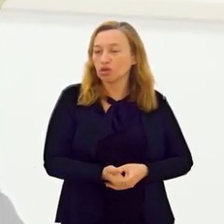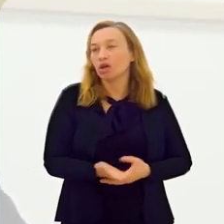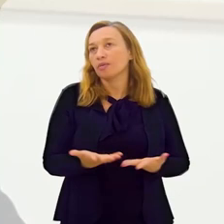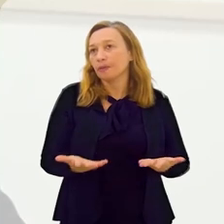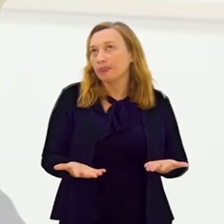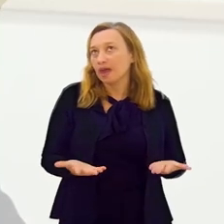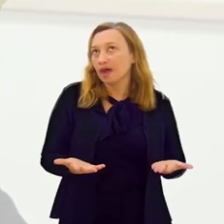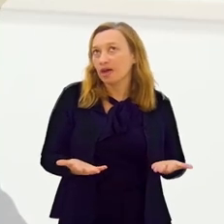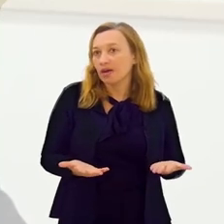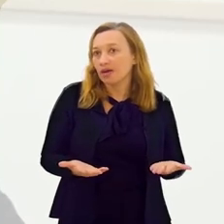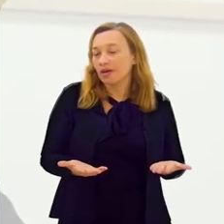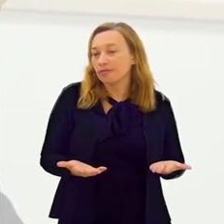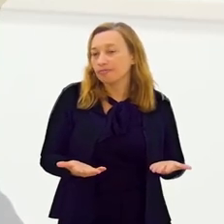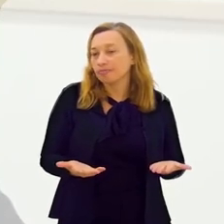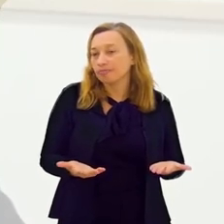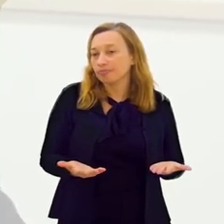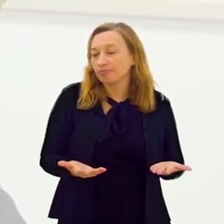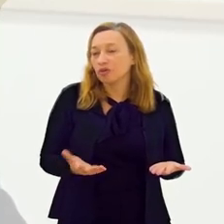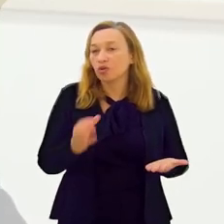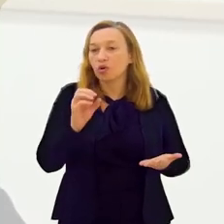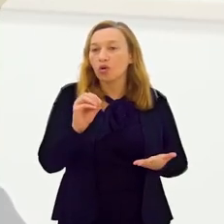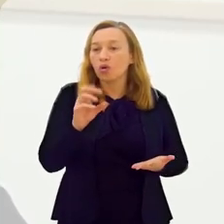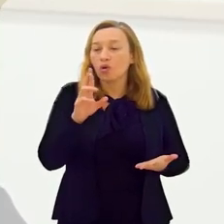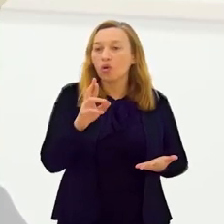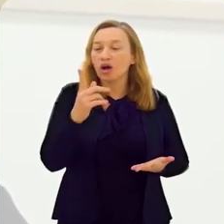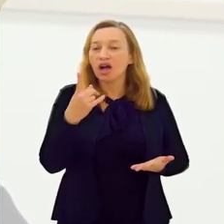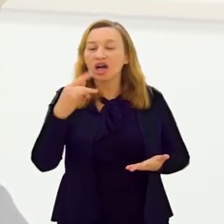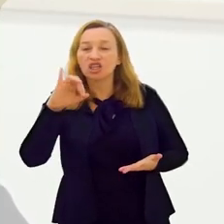produtos, certo? Sejam eles